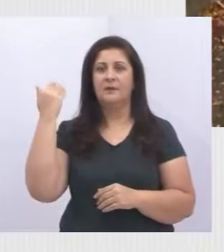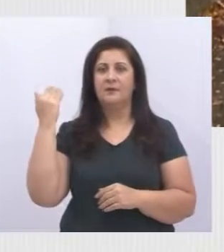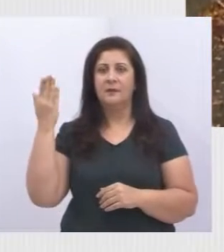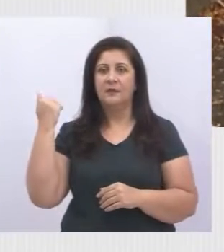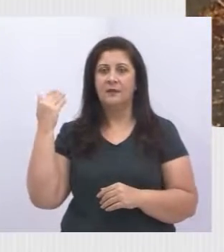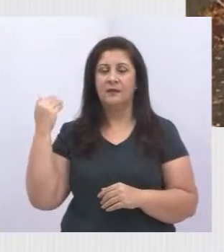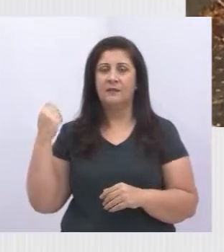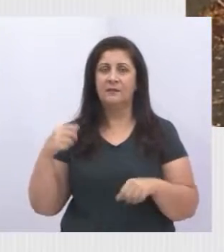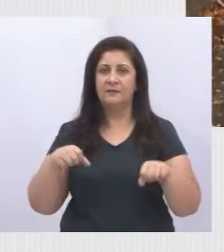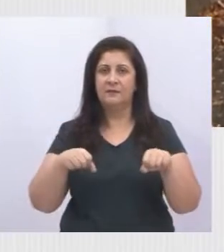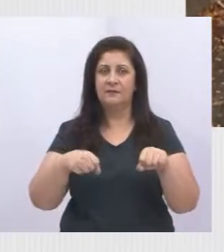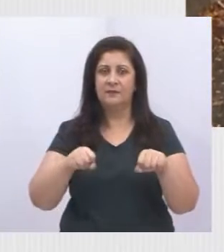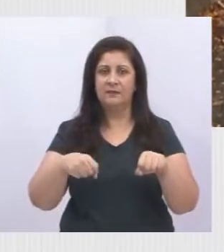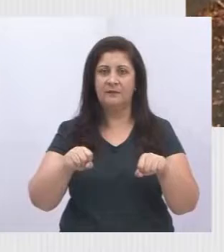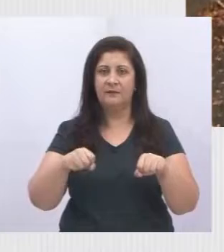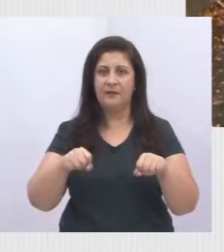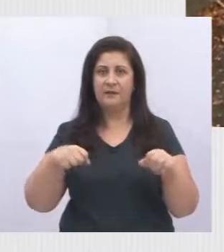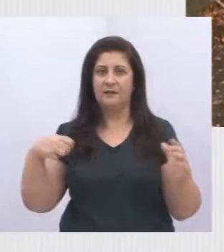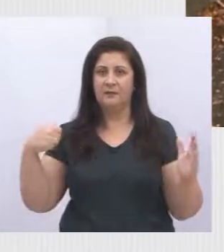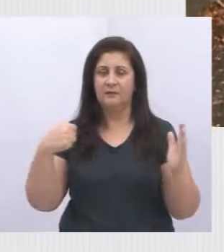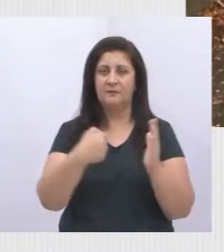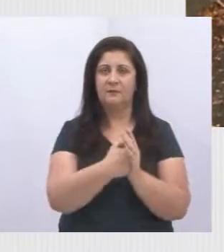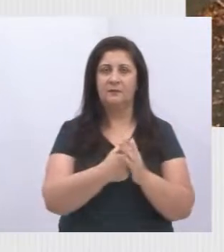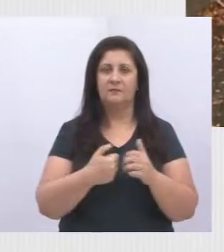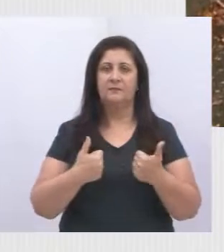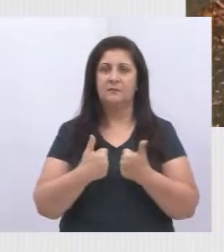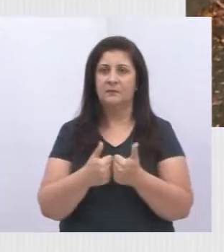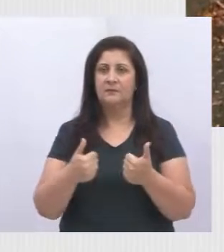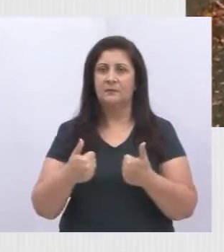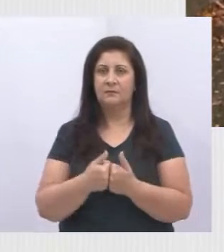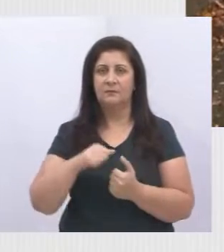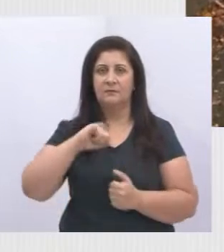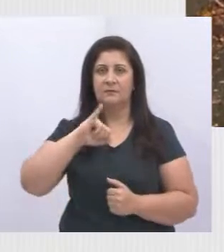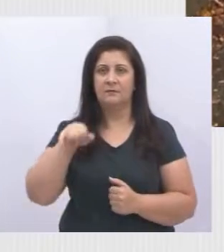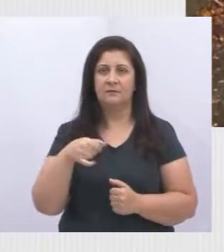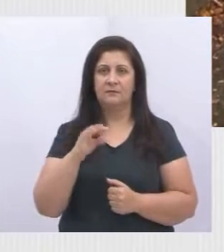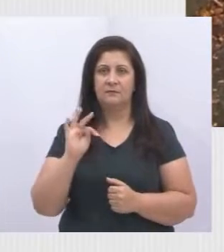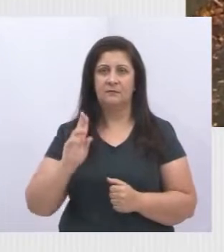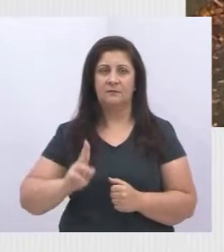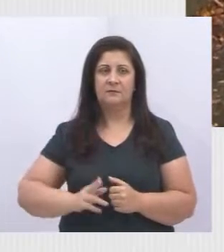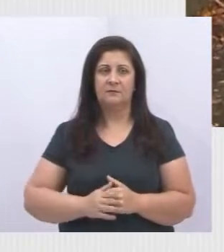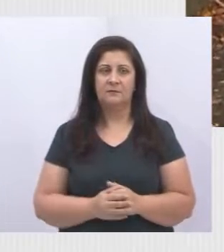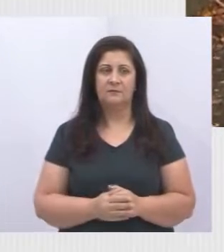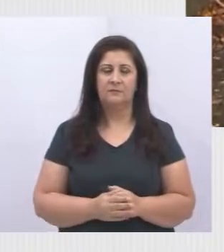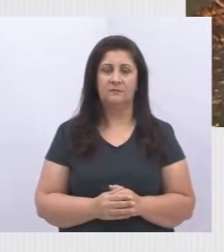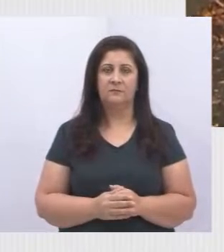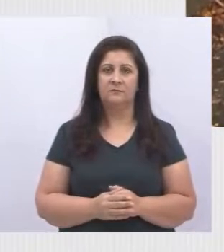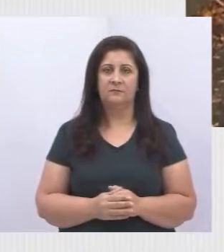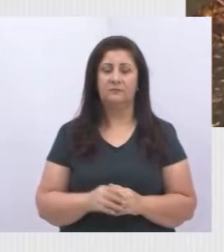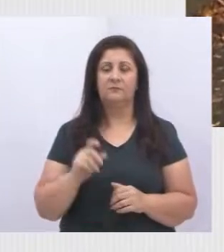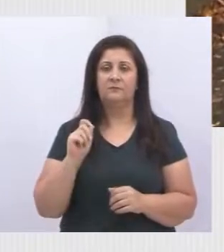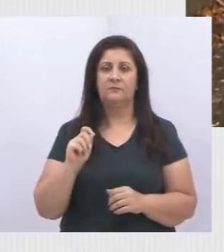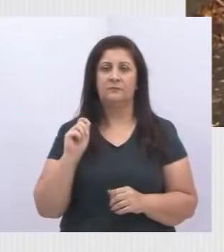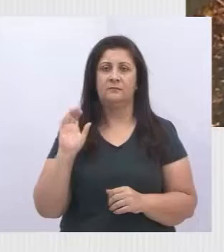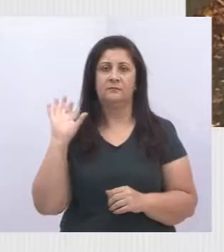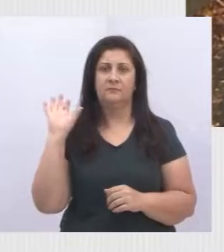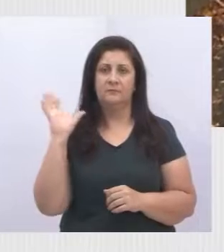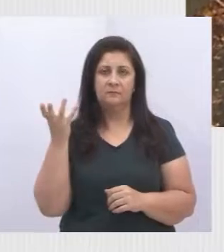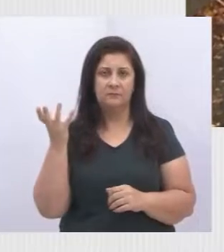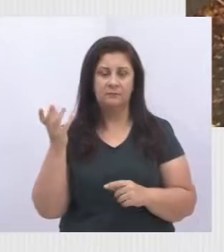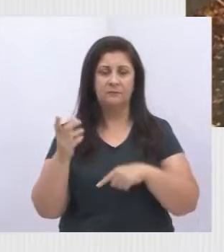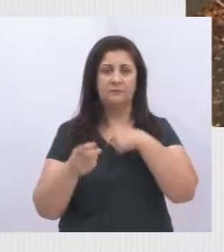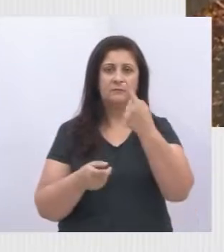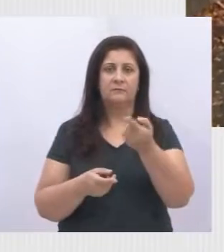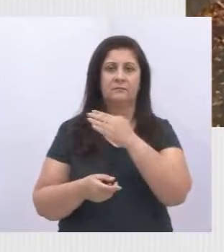motoqueiro bateu no ônibus da JTU. E aí, o que acontece, que ele